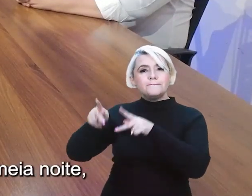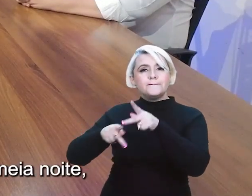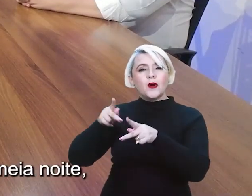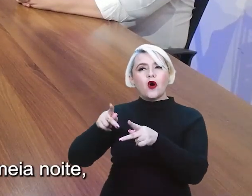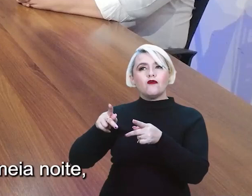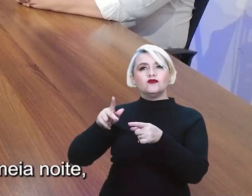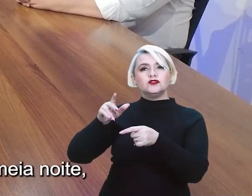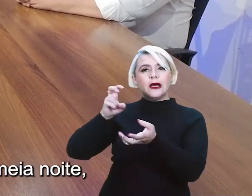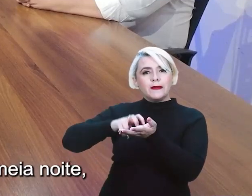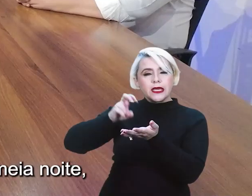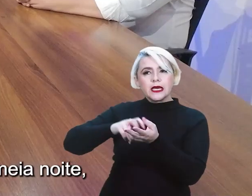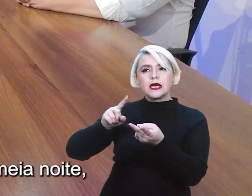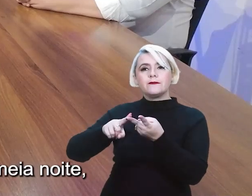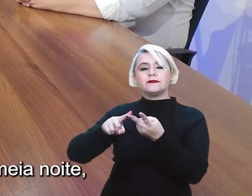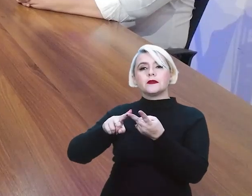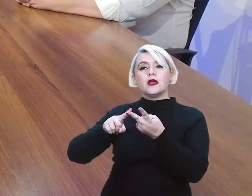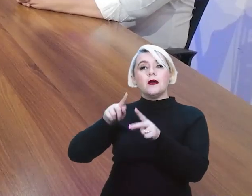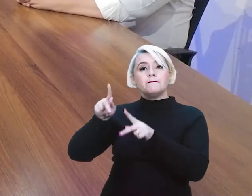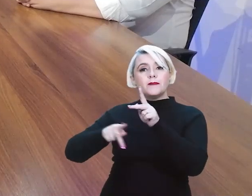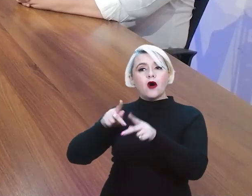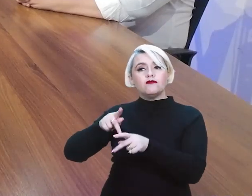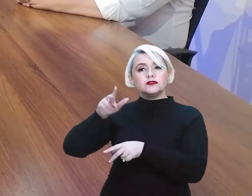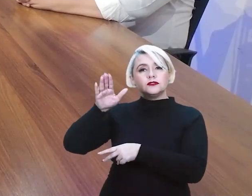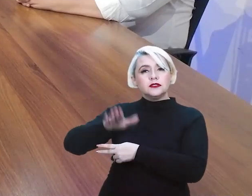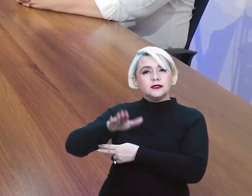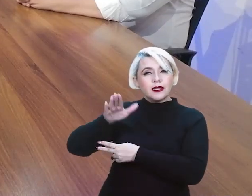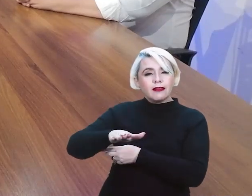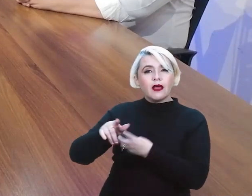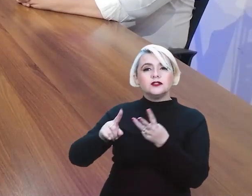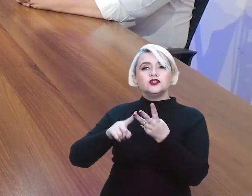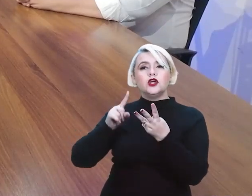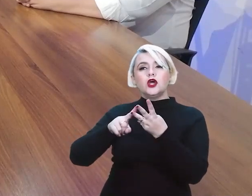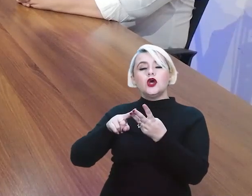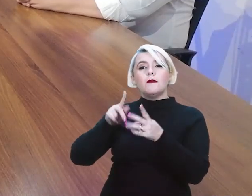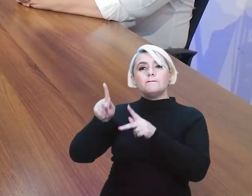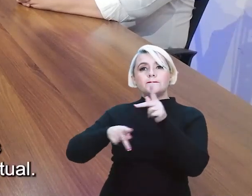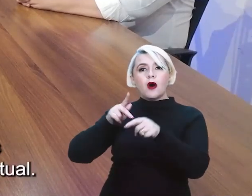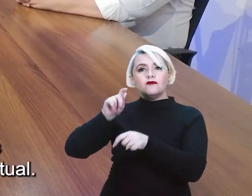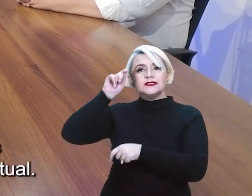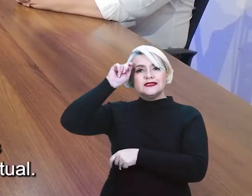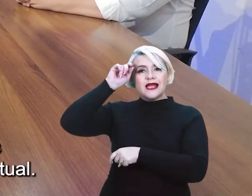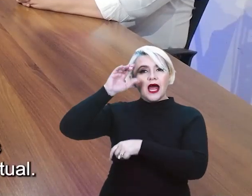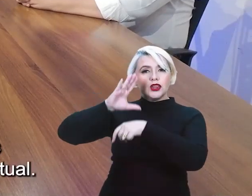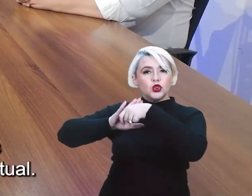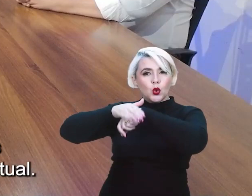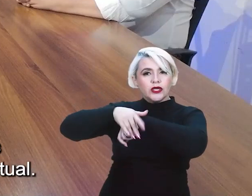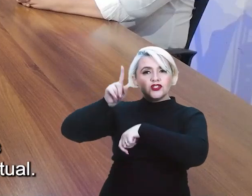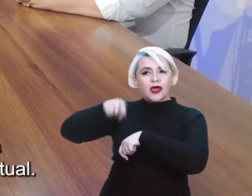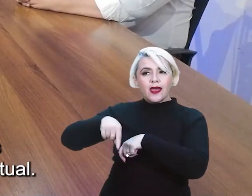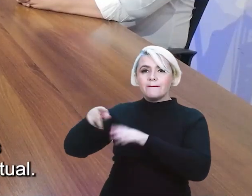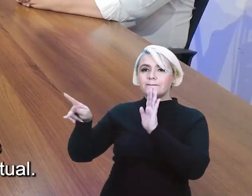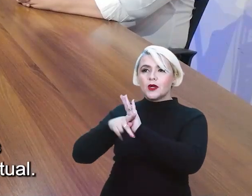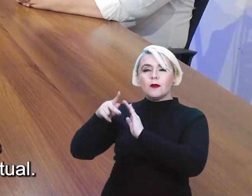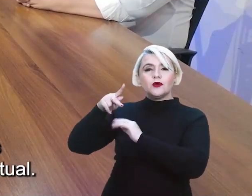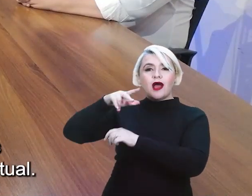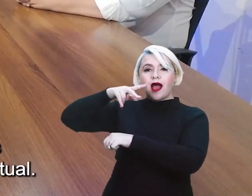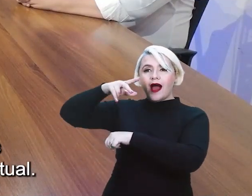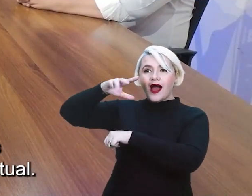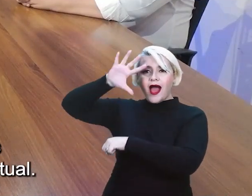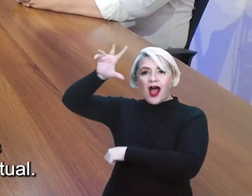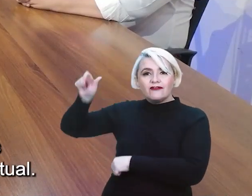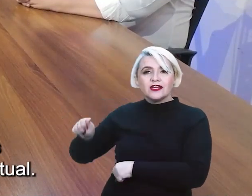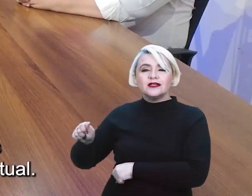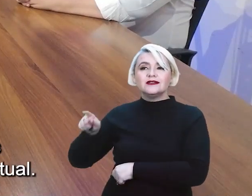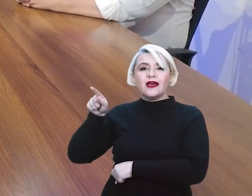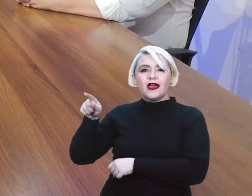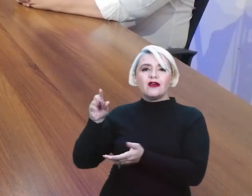meio-dia e os povos da meia-noite. Os povos da meia-noite seriam os africanos. E ele fala que são os povos com menos